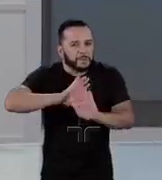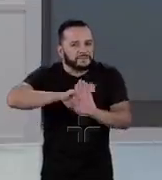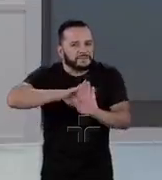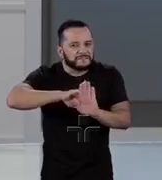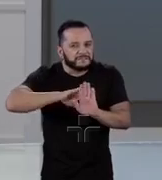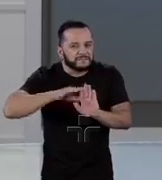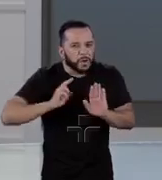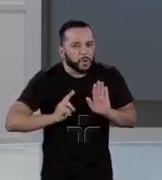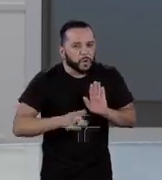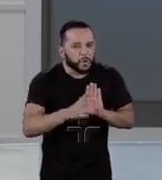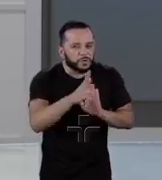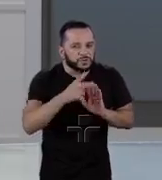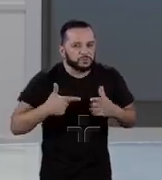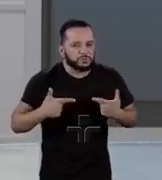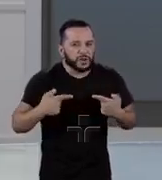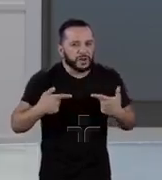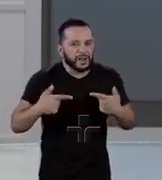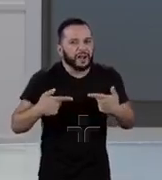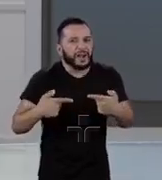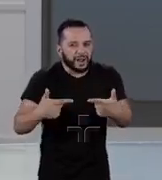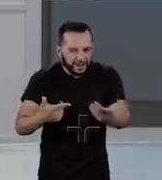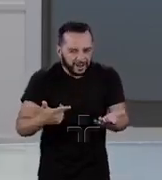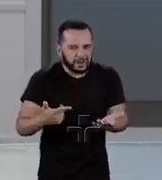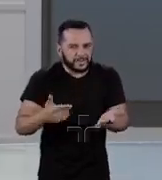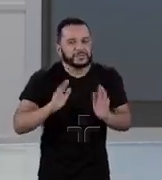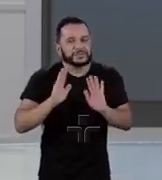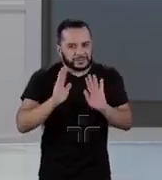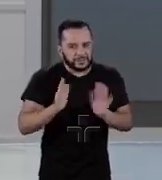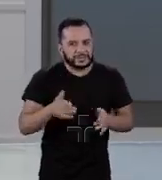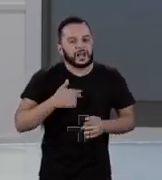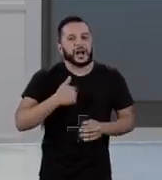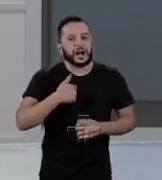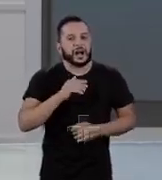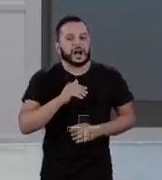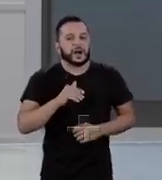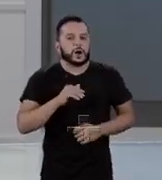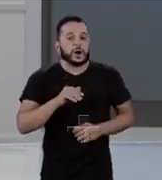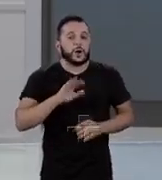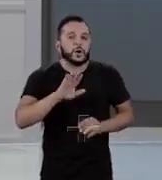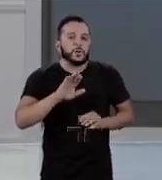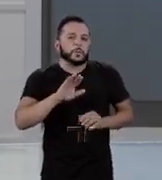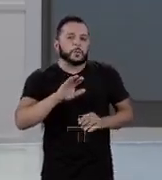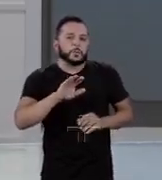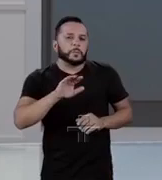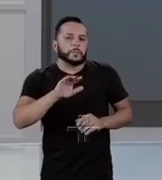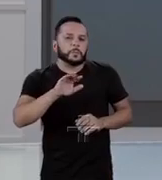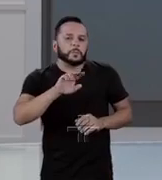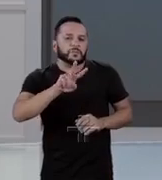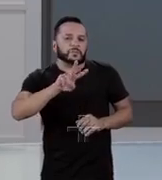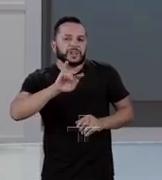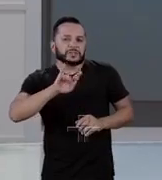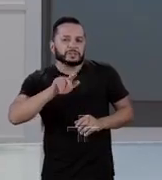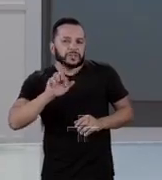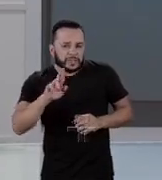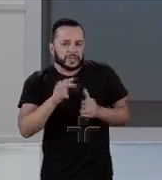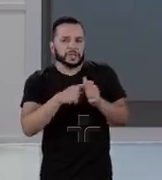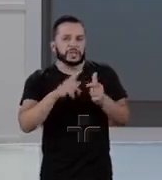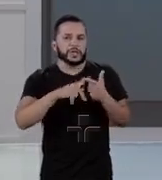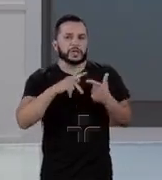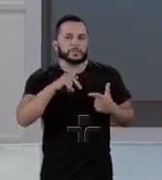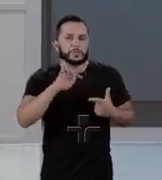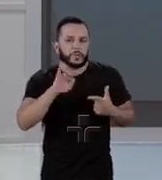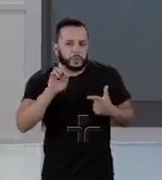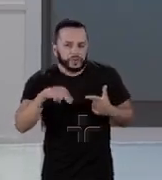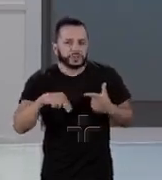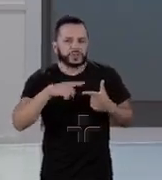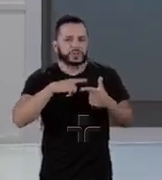quer se recolocar como um ponto importante na geopolítica. E, na verdade, hoje a geopolítica é entre Estados Unidos e China, e a Rússia está voltando